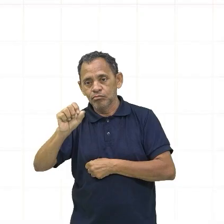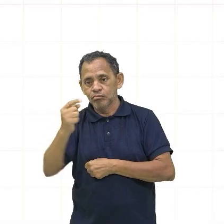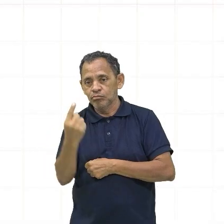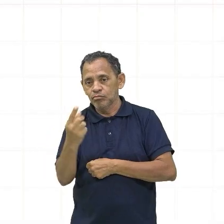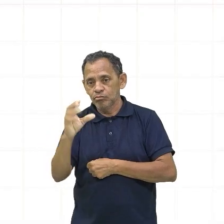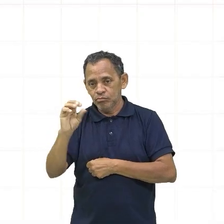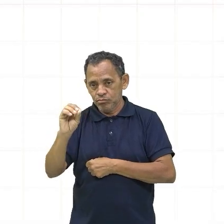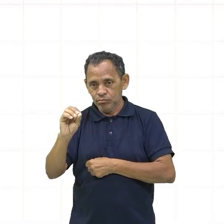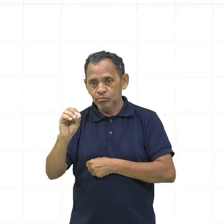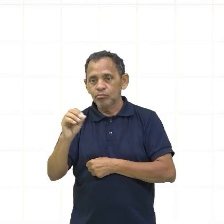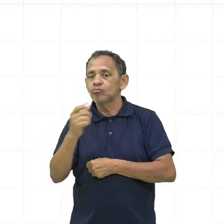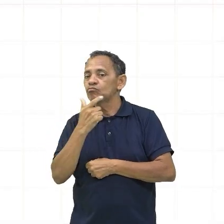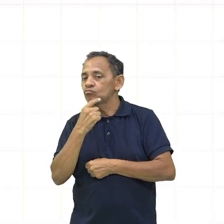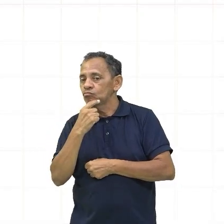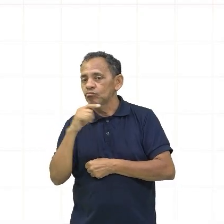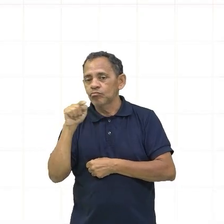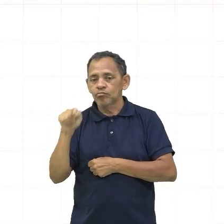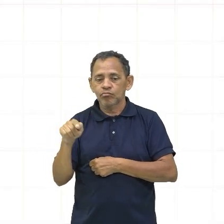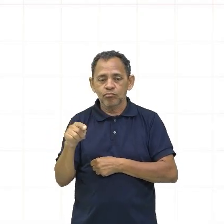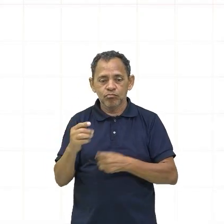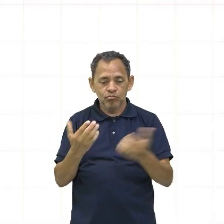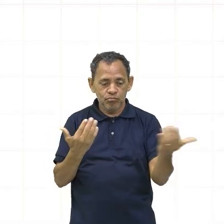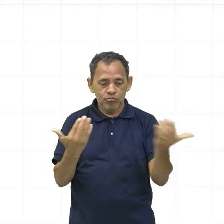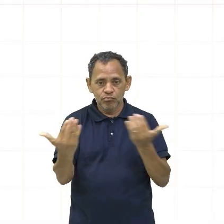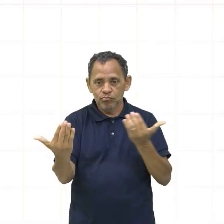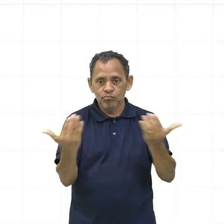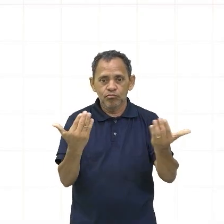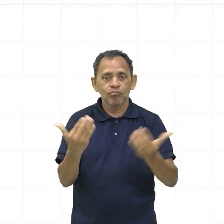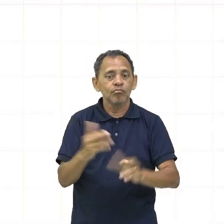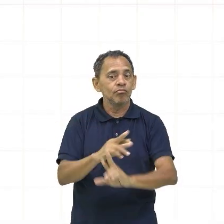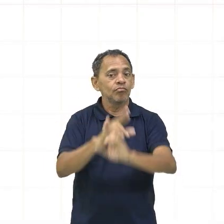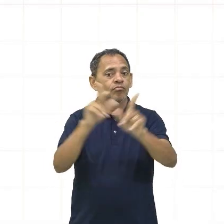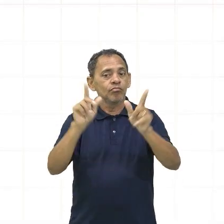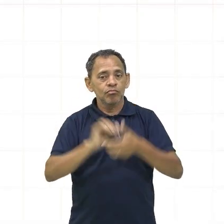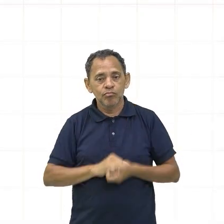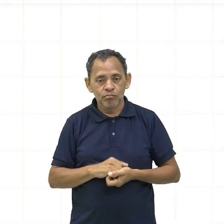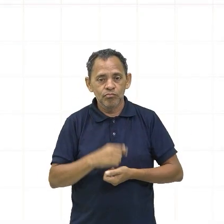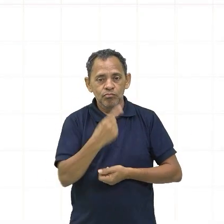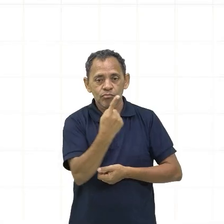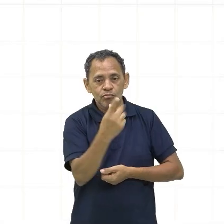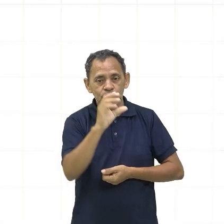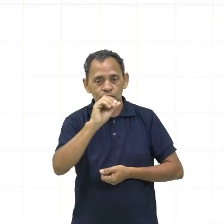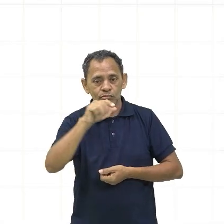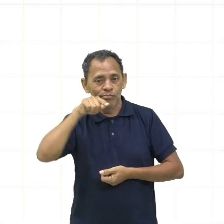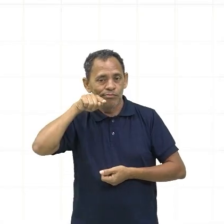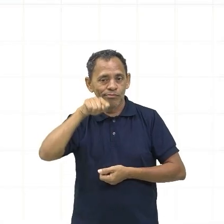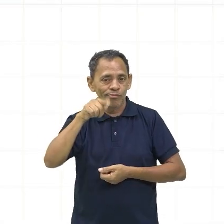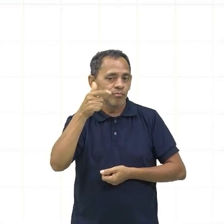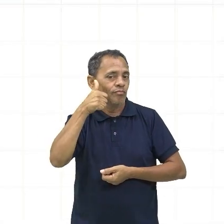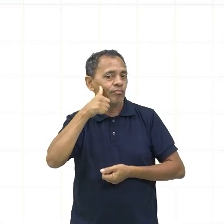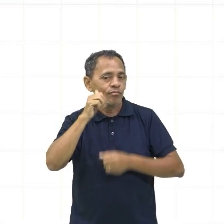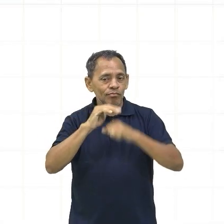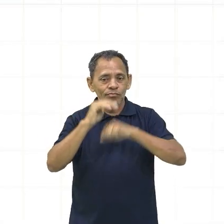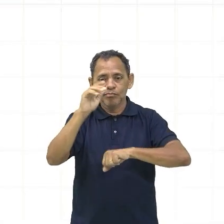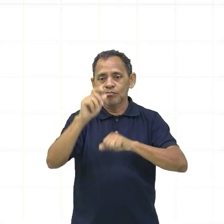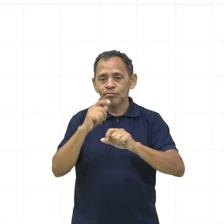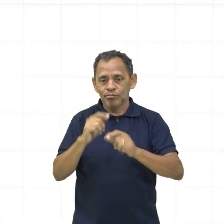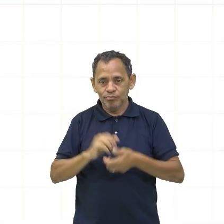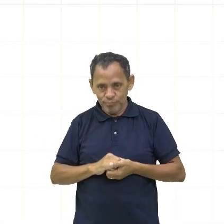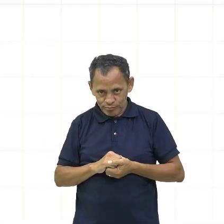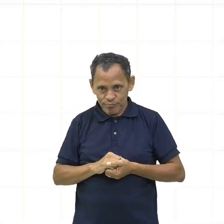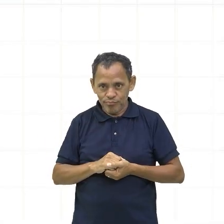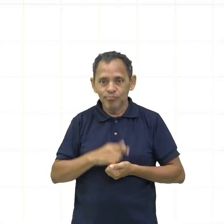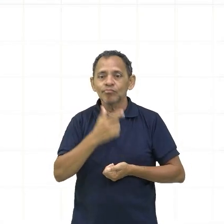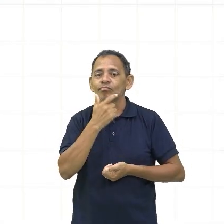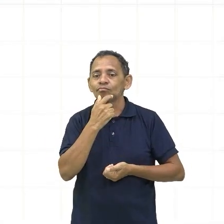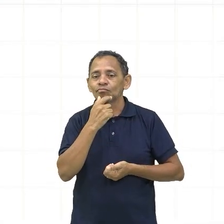1.965.810 homens, né? Então, nós temos uma diferença aí em torno de 10 mil mulheres a mais do que homens no